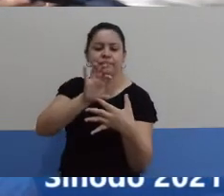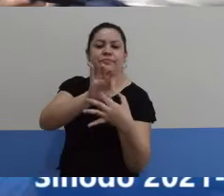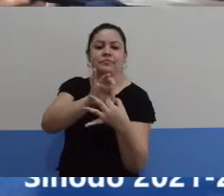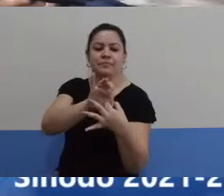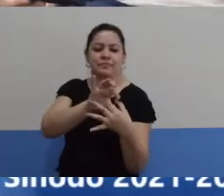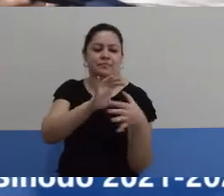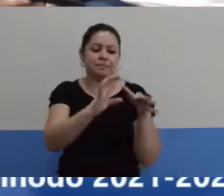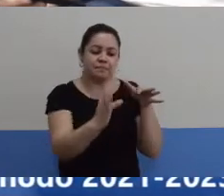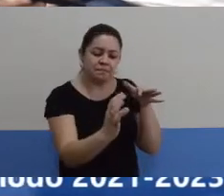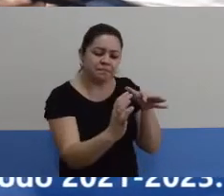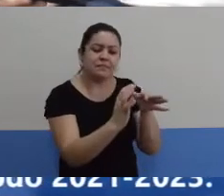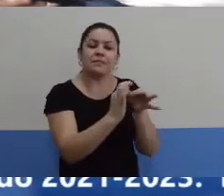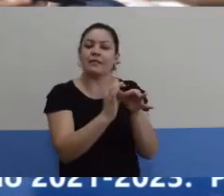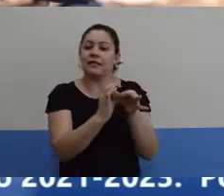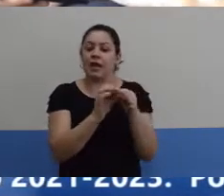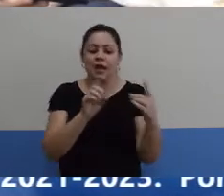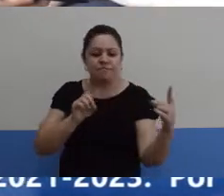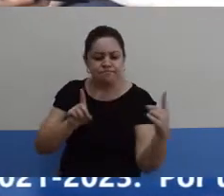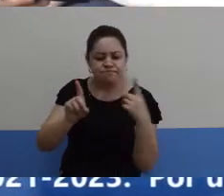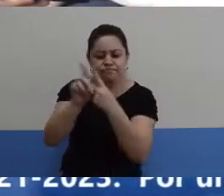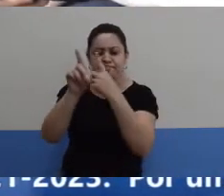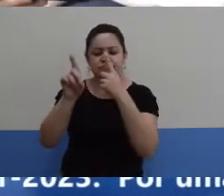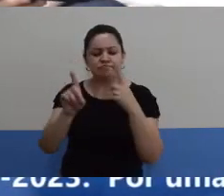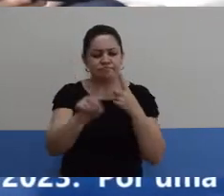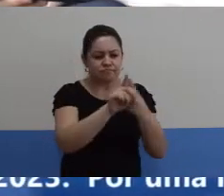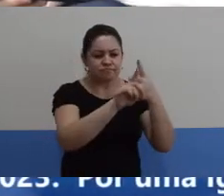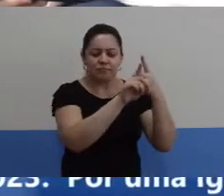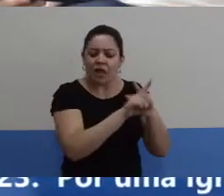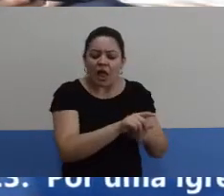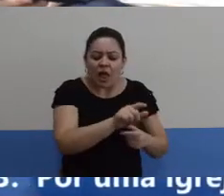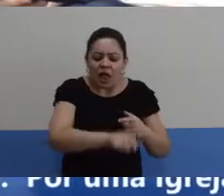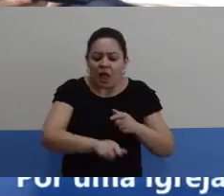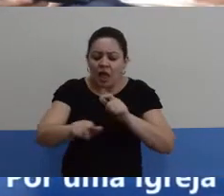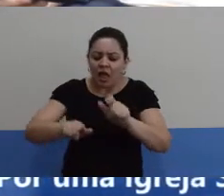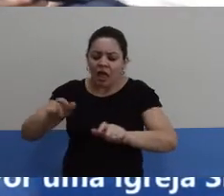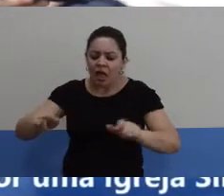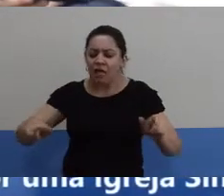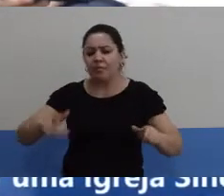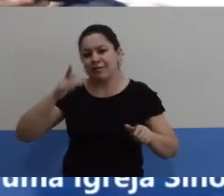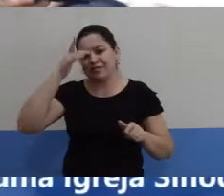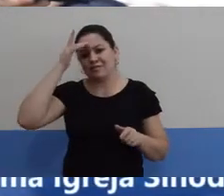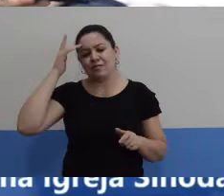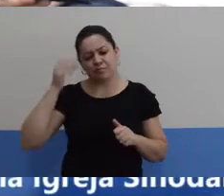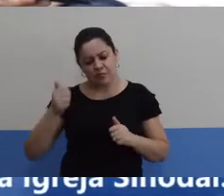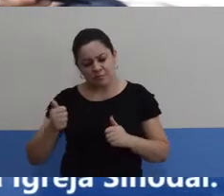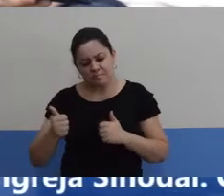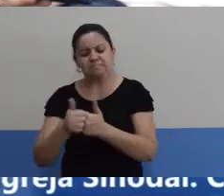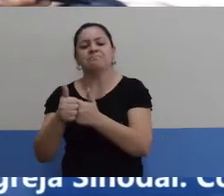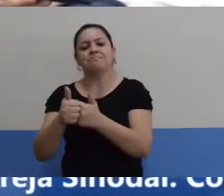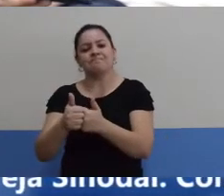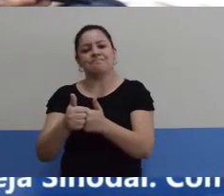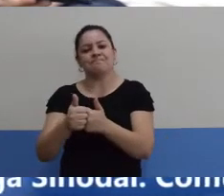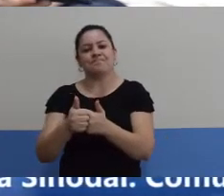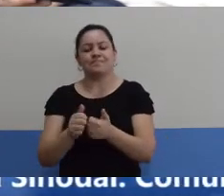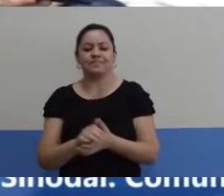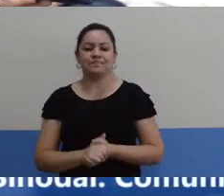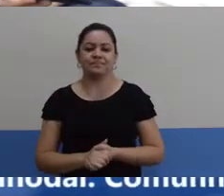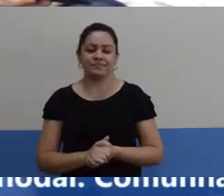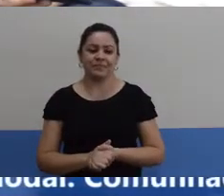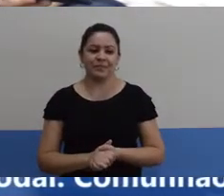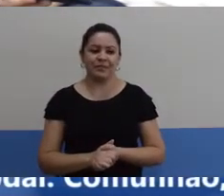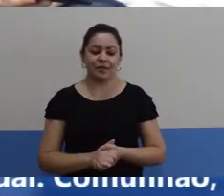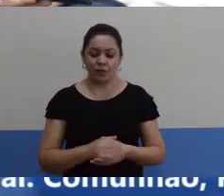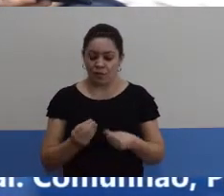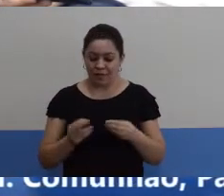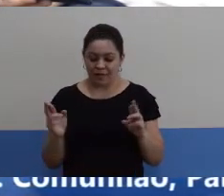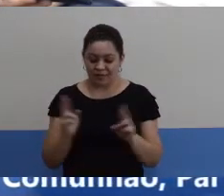ligação, seja ir ao encontro dessas pessoas, né? Quem é o meu próximo? Aquele que se faz próximo, né? E interessante que este construir pontes,